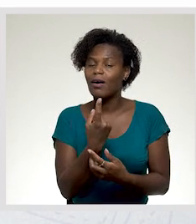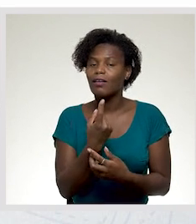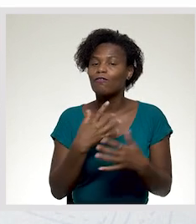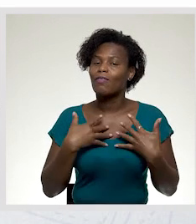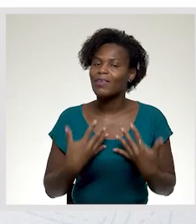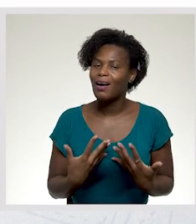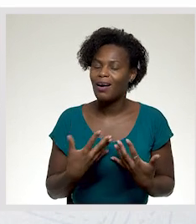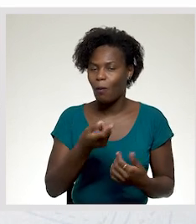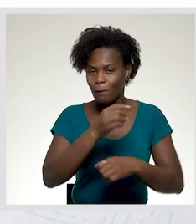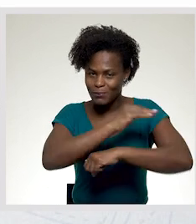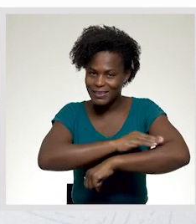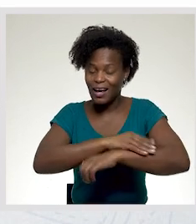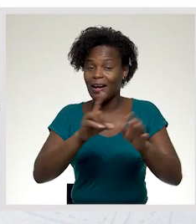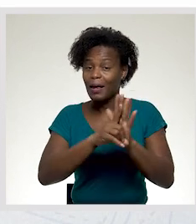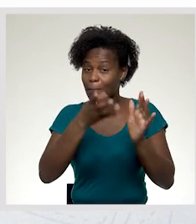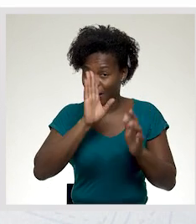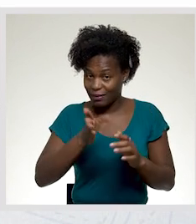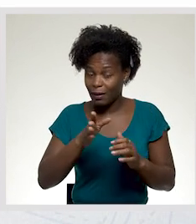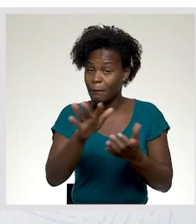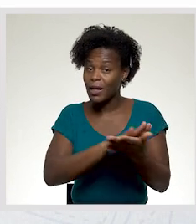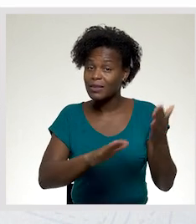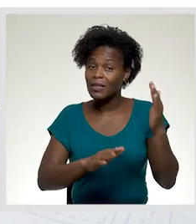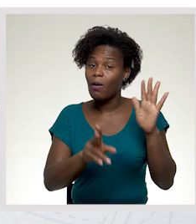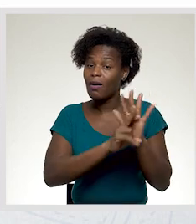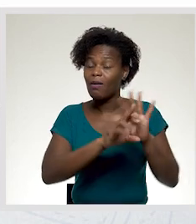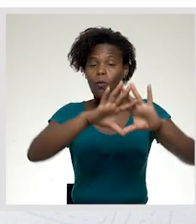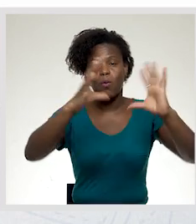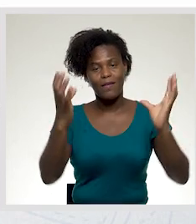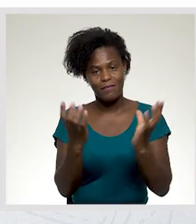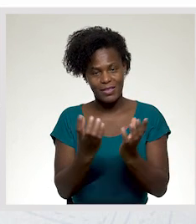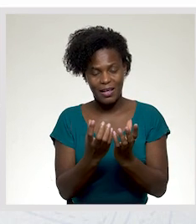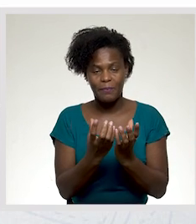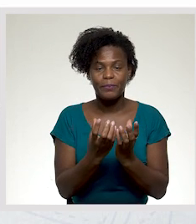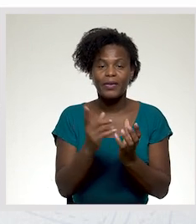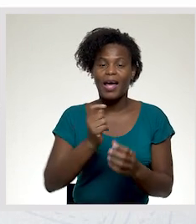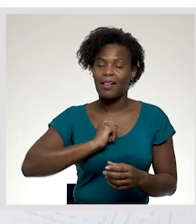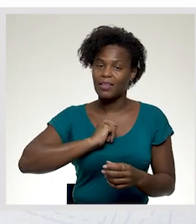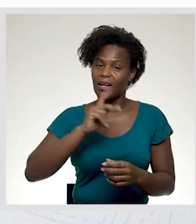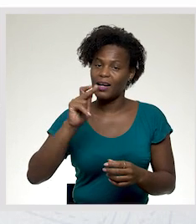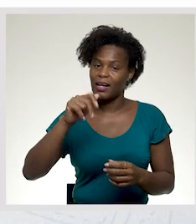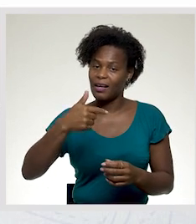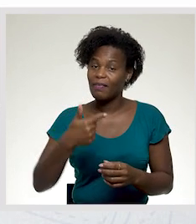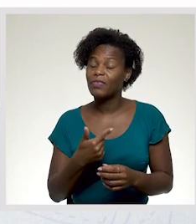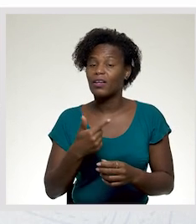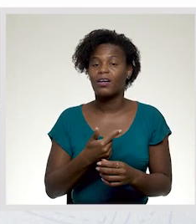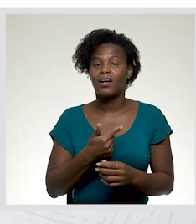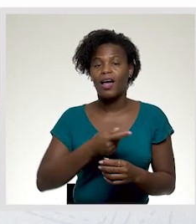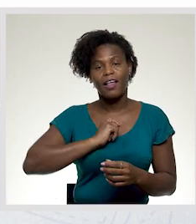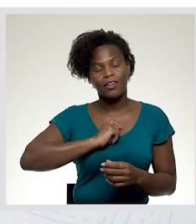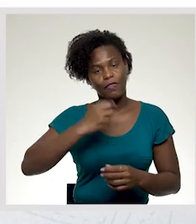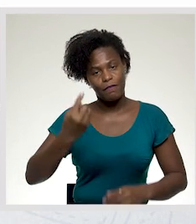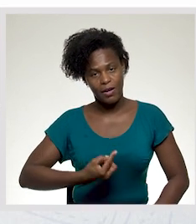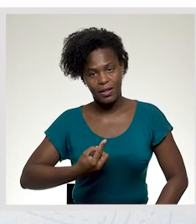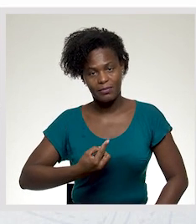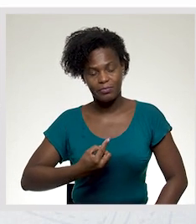vontade de obedecer à lei prática, baseada na máxima universal. A ética kantiana é a ética do